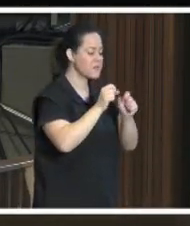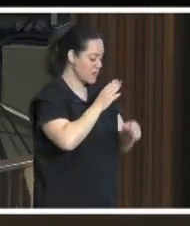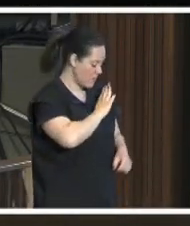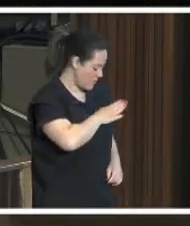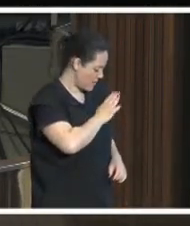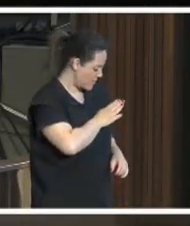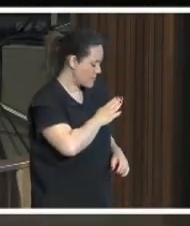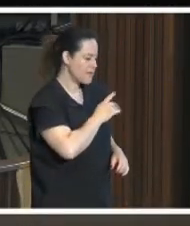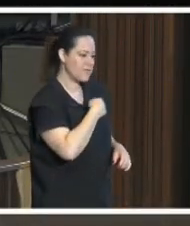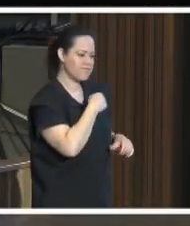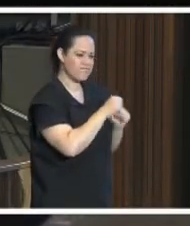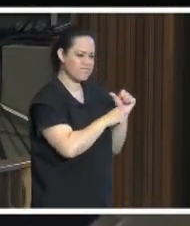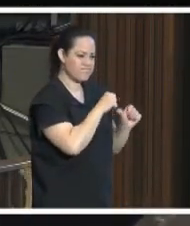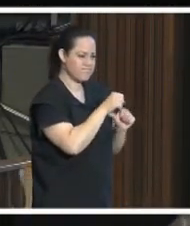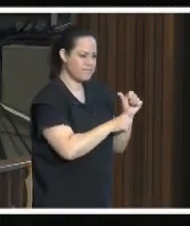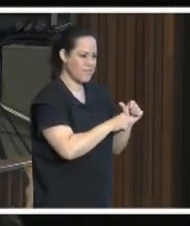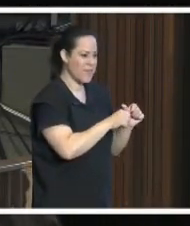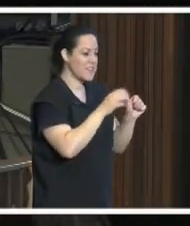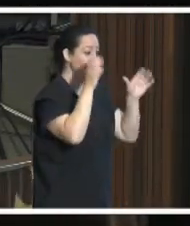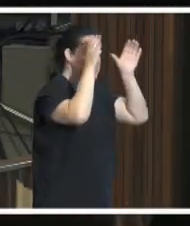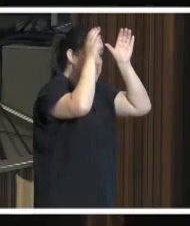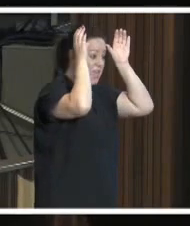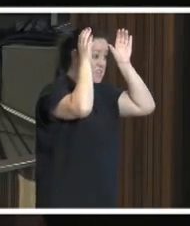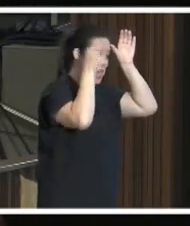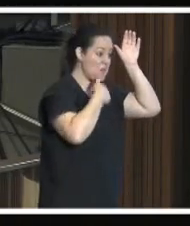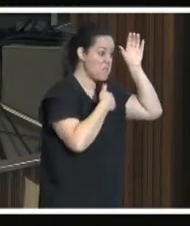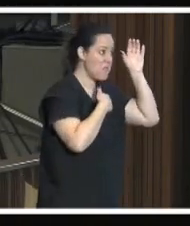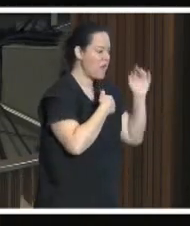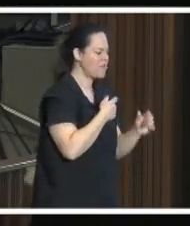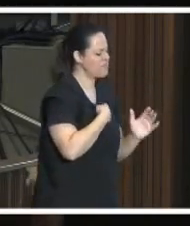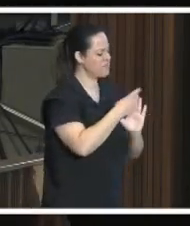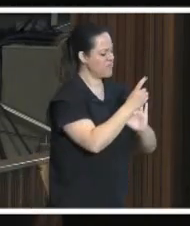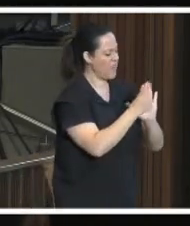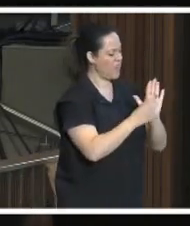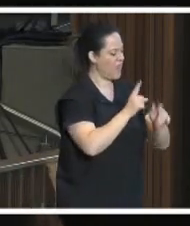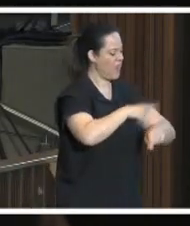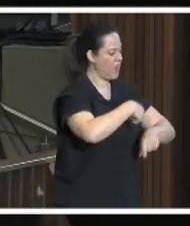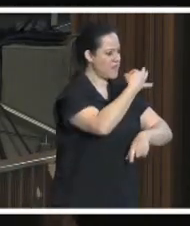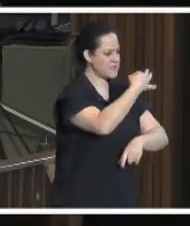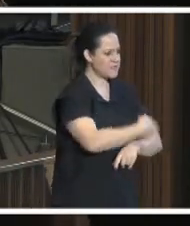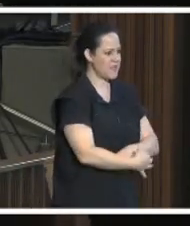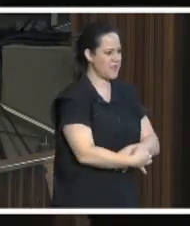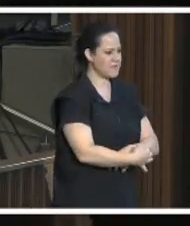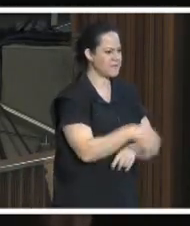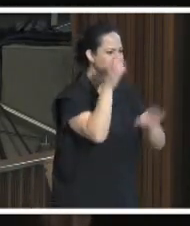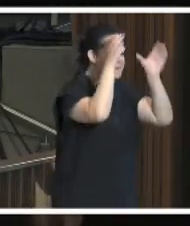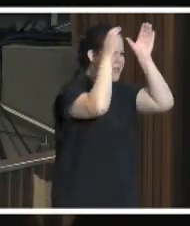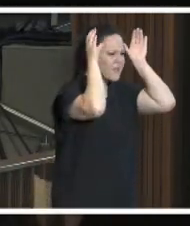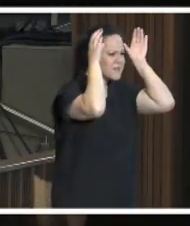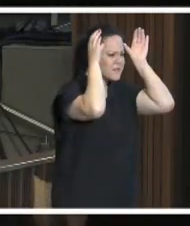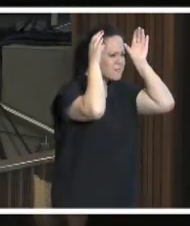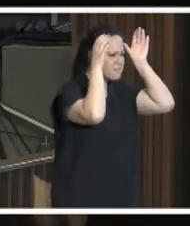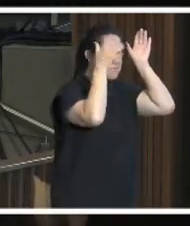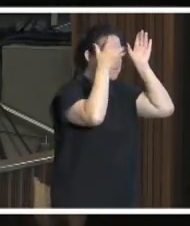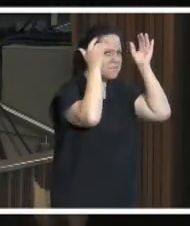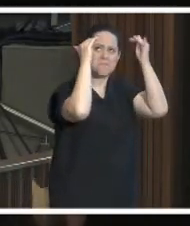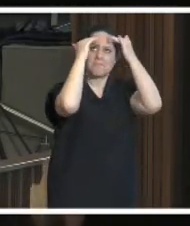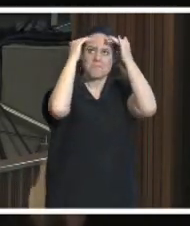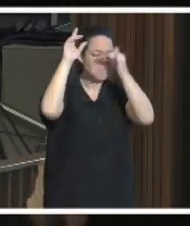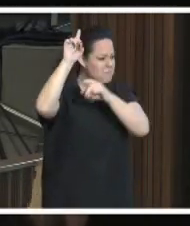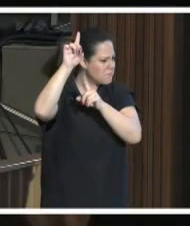coração de César para emitir um decreto na hora certa para que as coisas aconteçam exatamente naquele